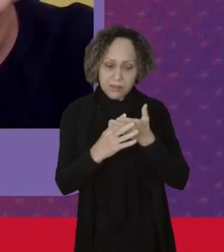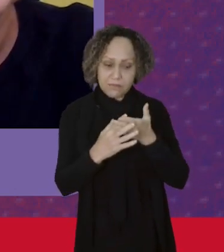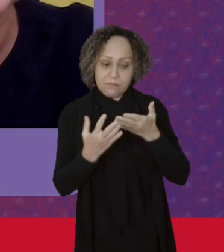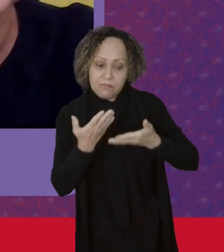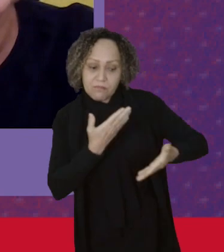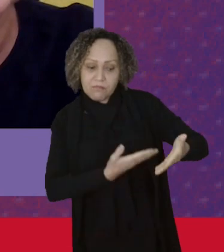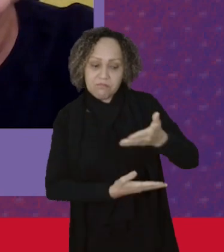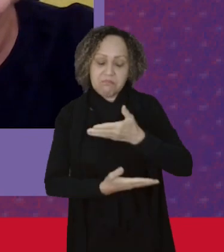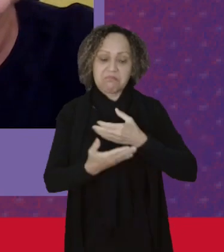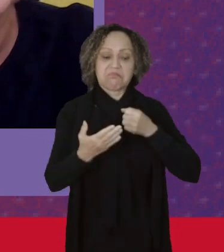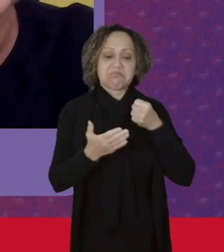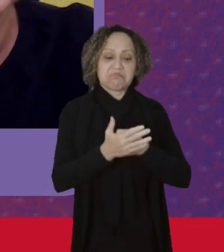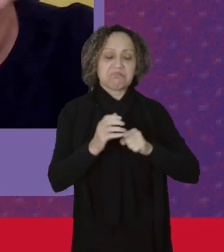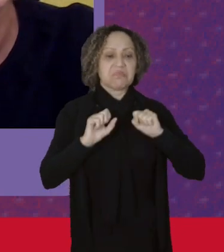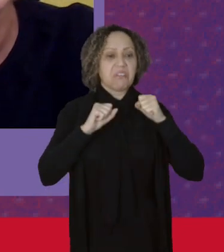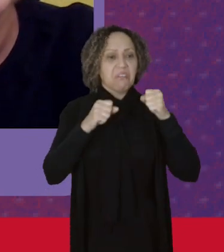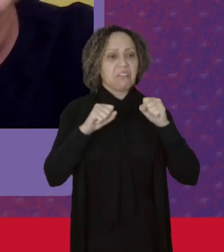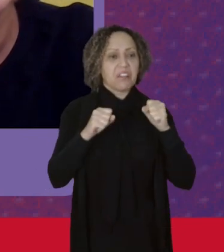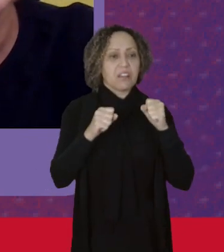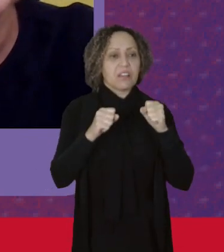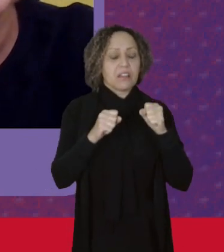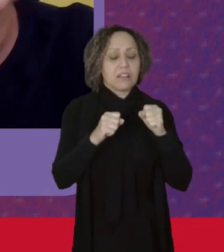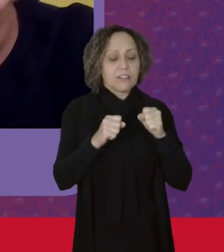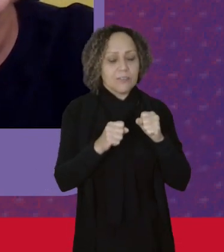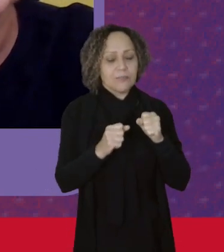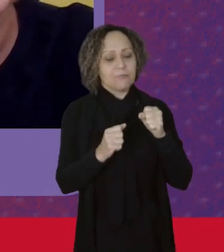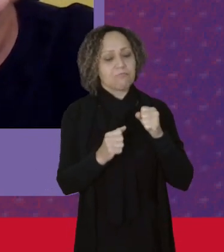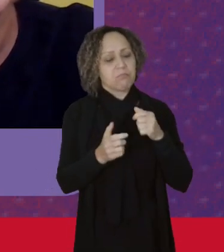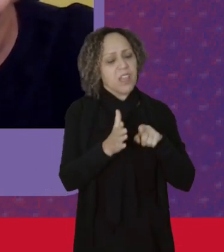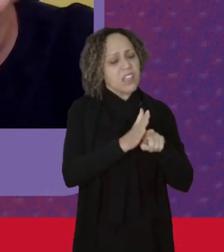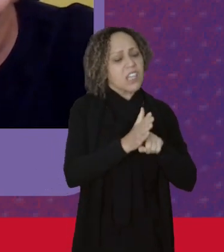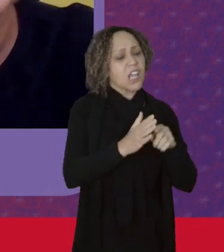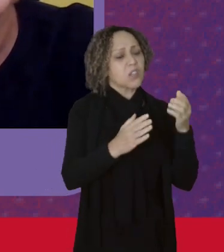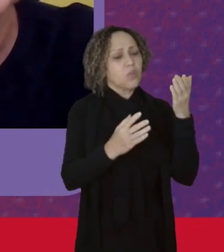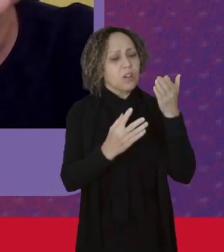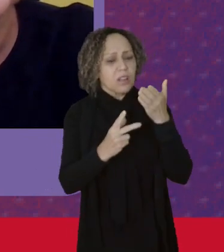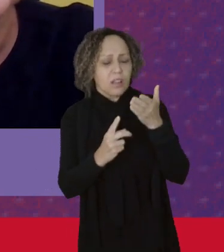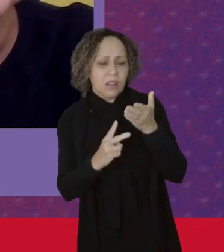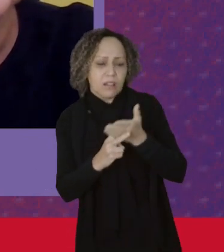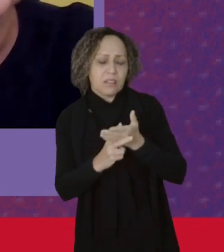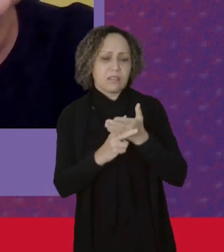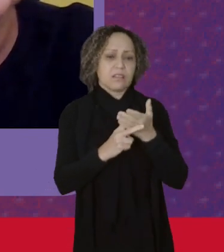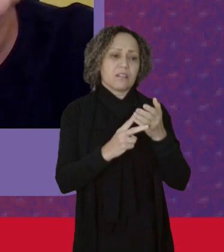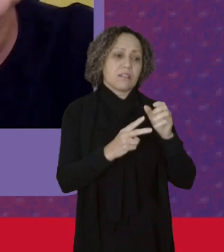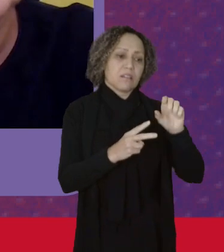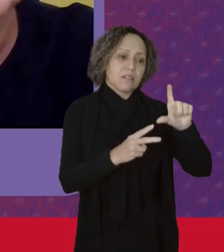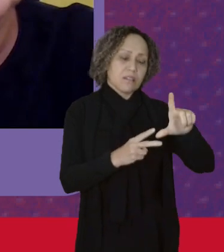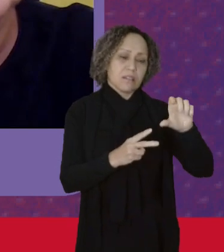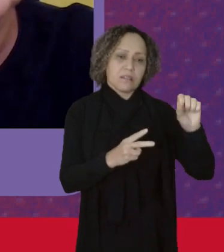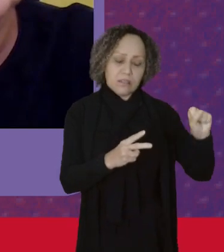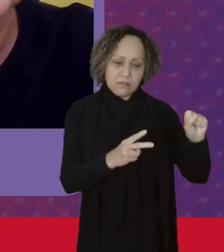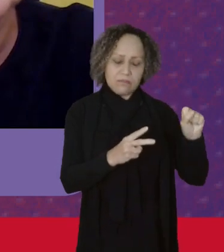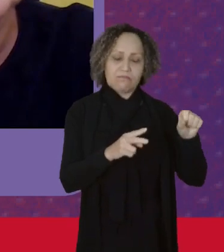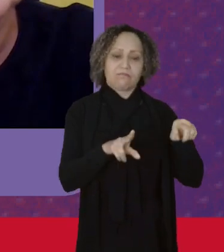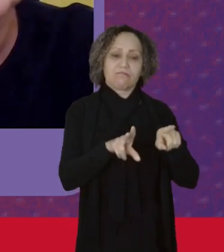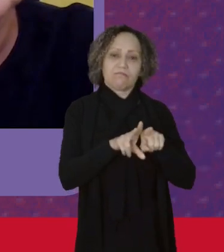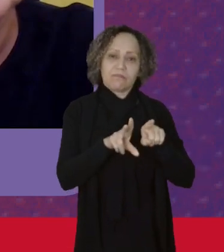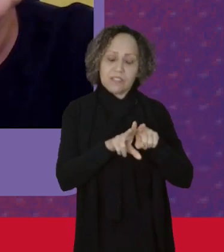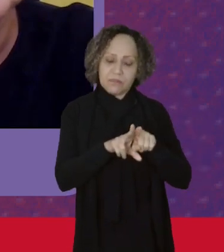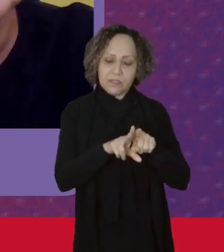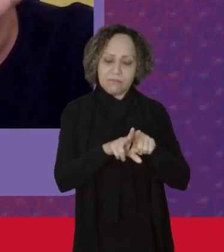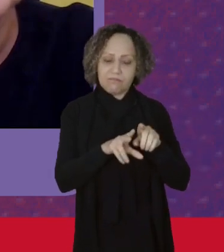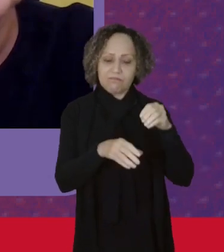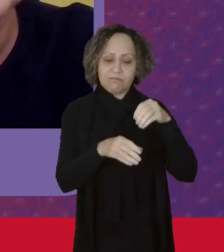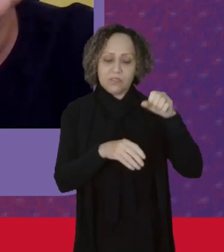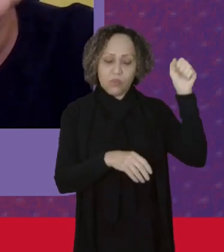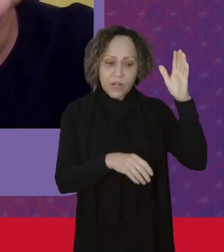e pesquisadoras lésbicas e bissexuais do Brasil. É também coordenadora de pesquisa do Lesbocenso,